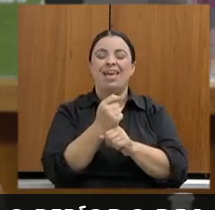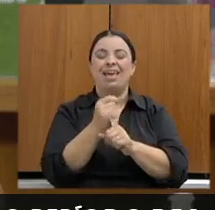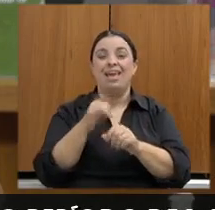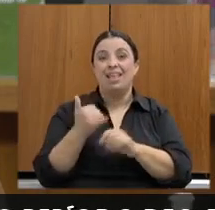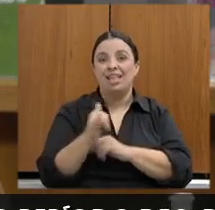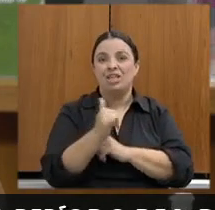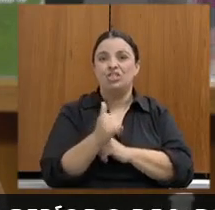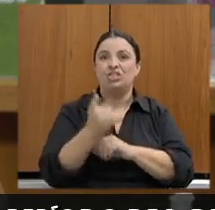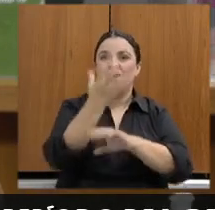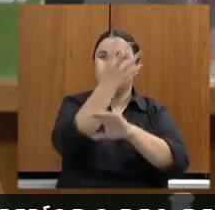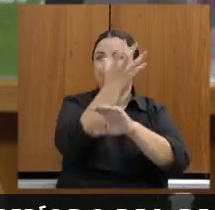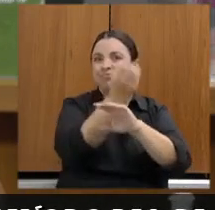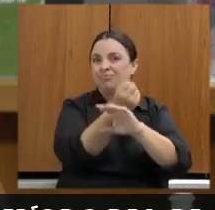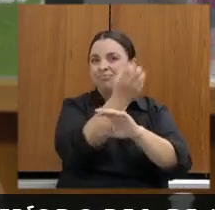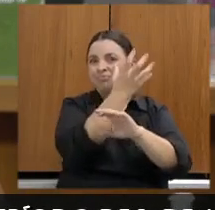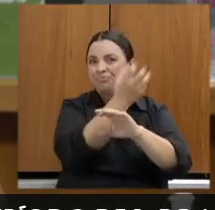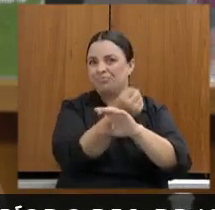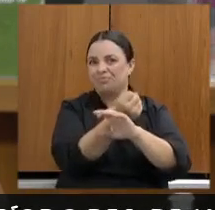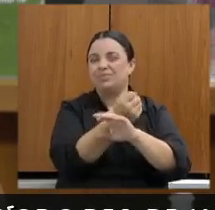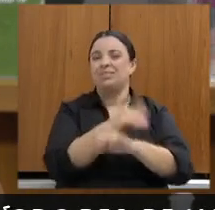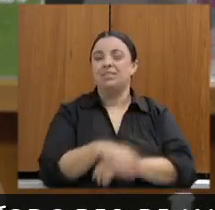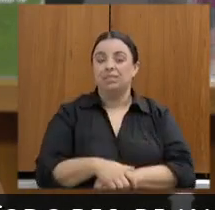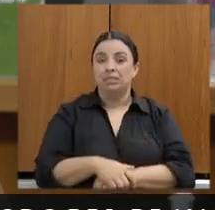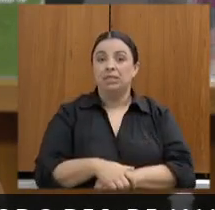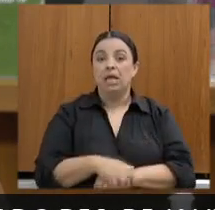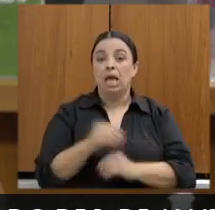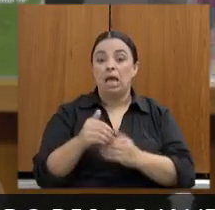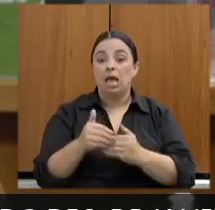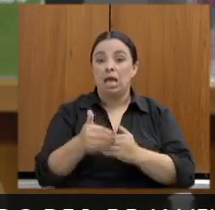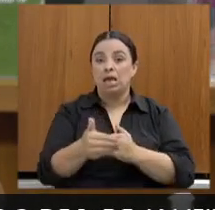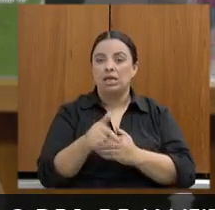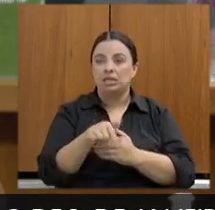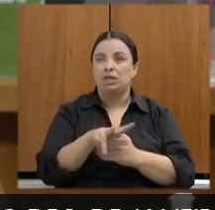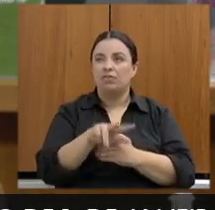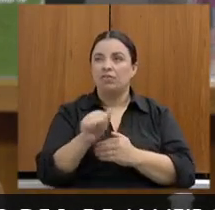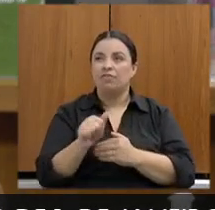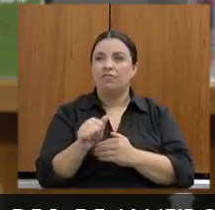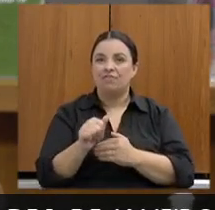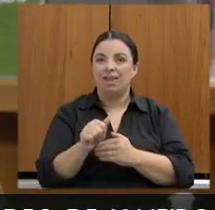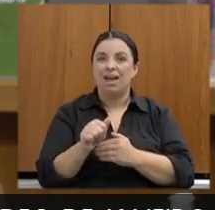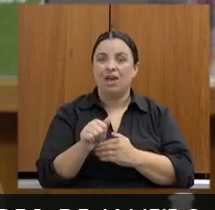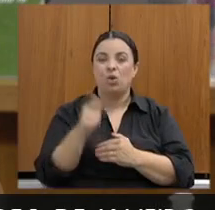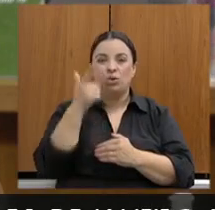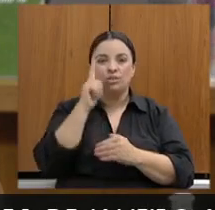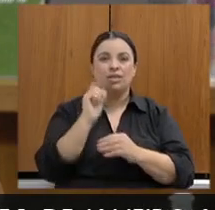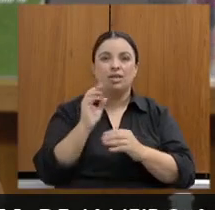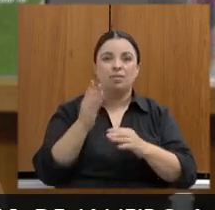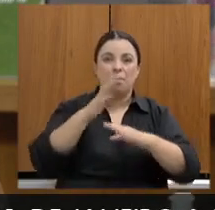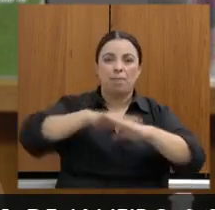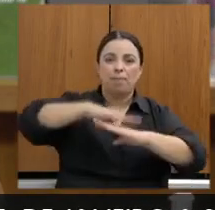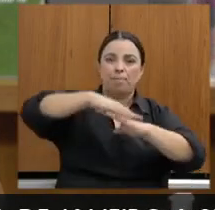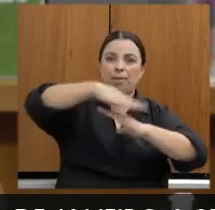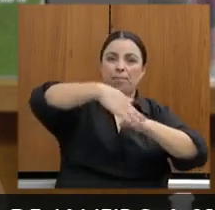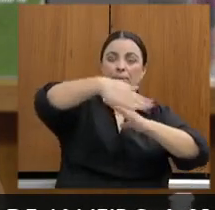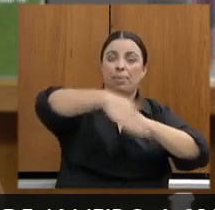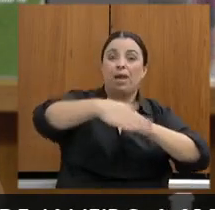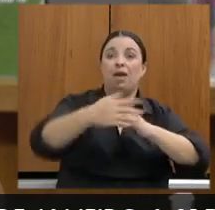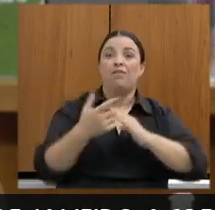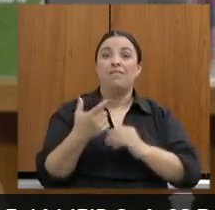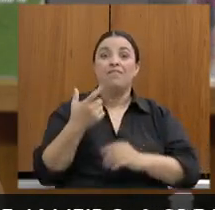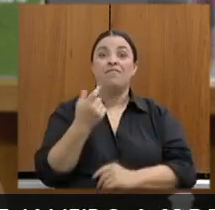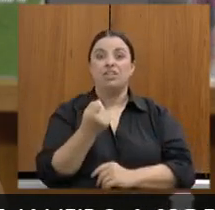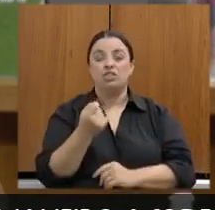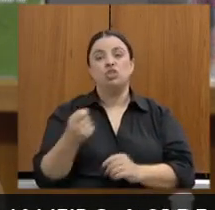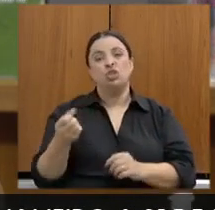só esse ano nós vamos instalar 2020 os hinos dessa não é o volume que nós gastamos